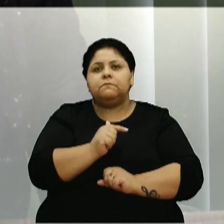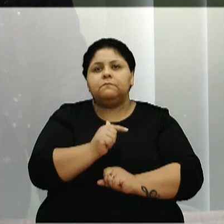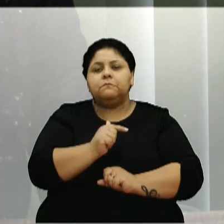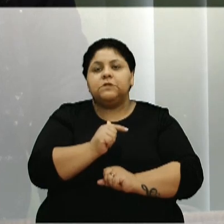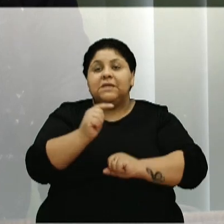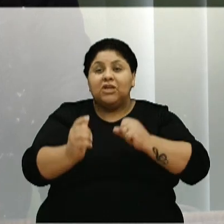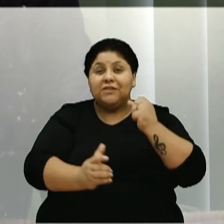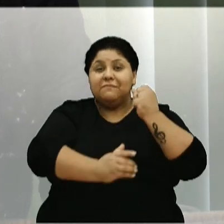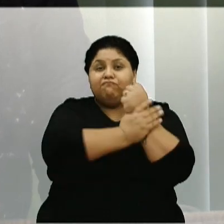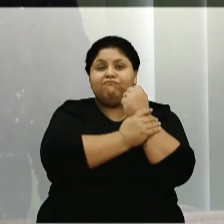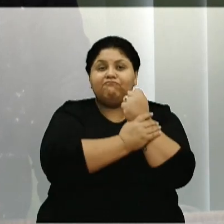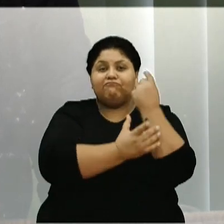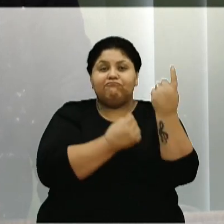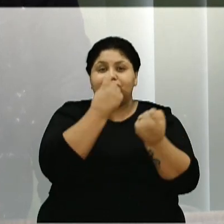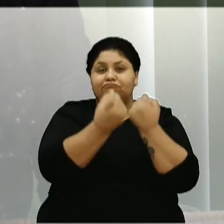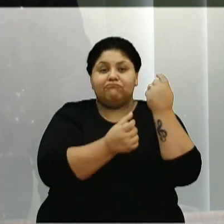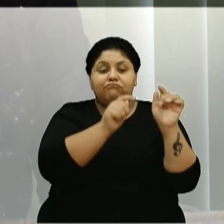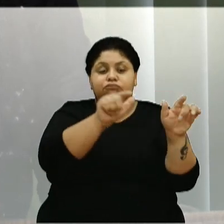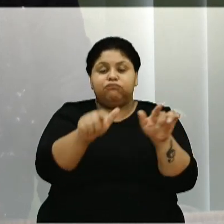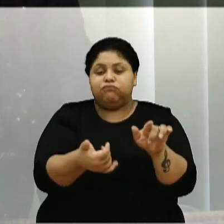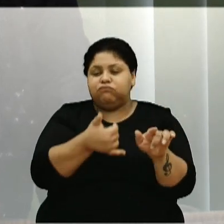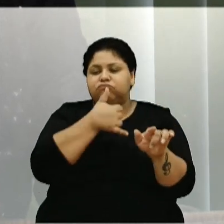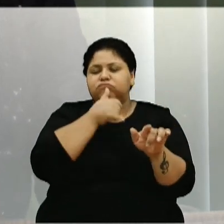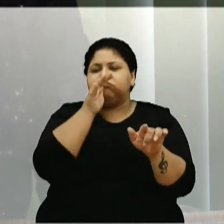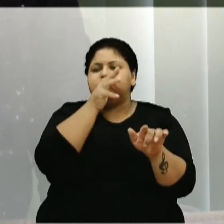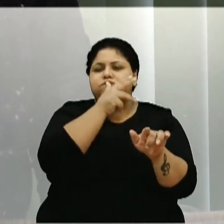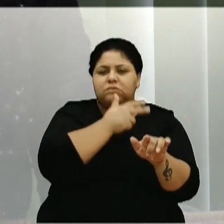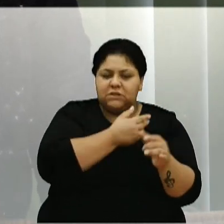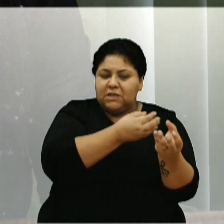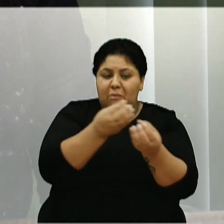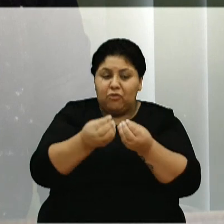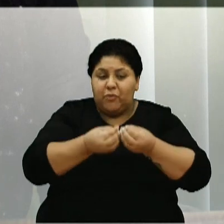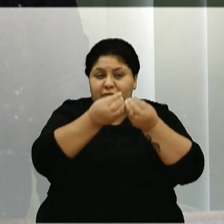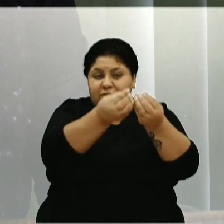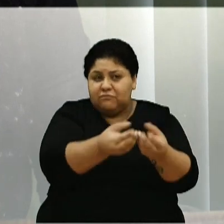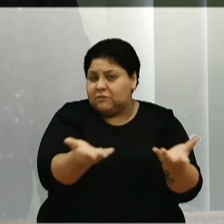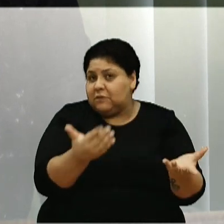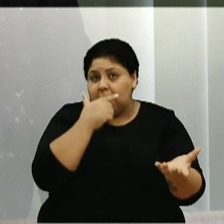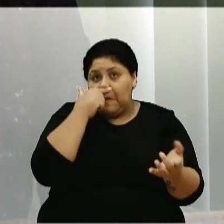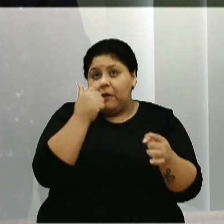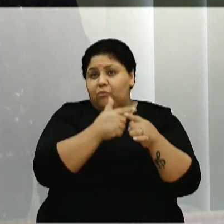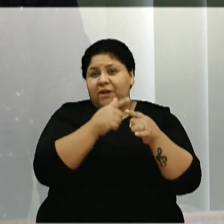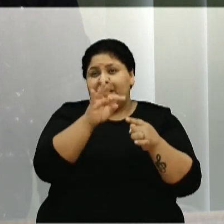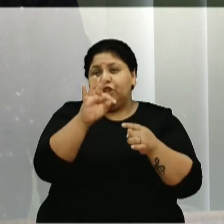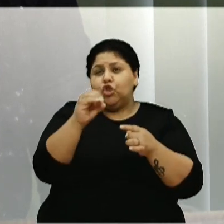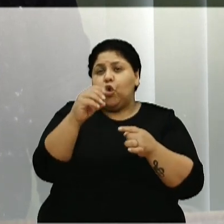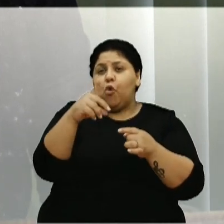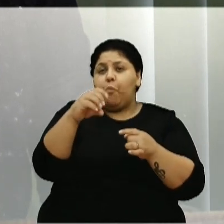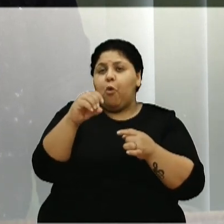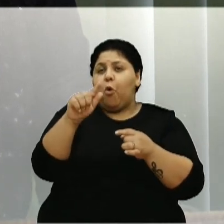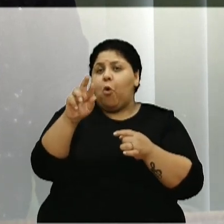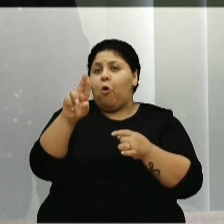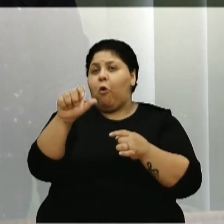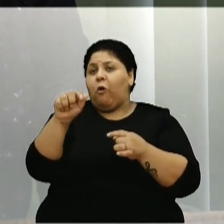segurança que algumas áreas, infelizmente, vão demorar muito para poder oferecer pela questão topográfica, né?